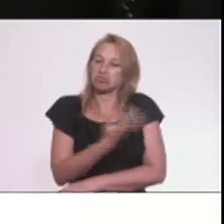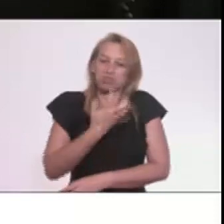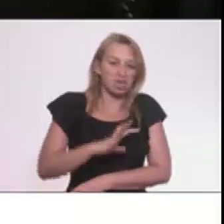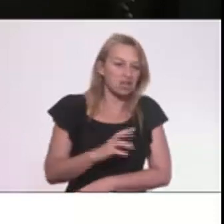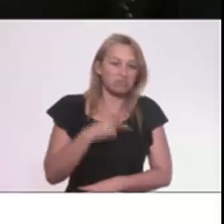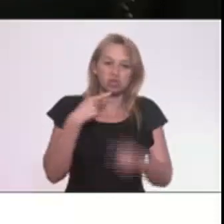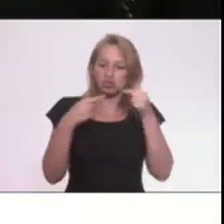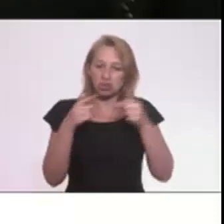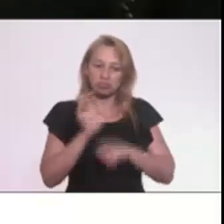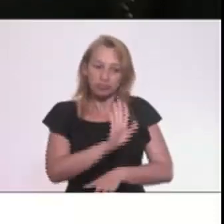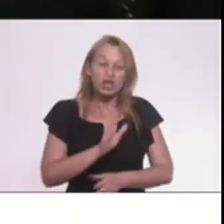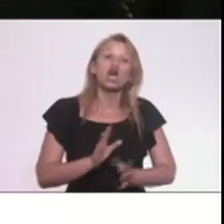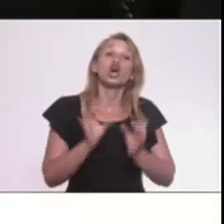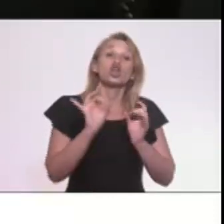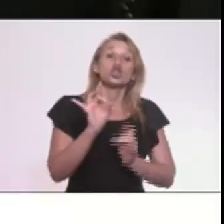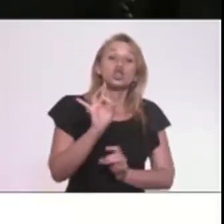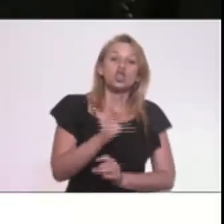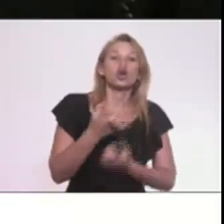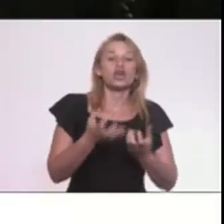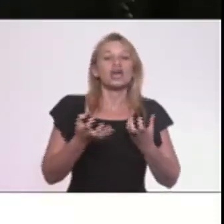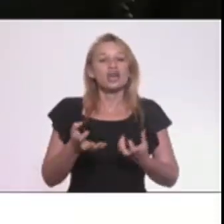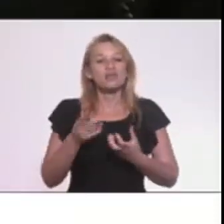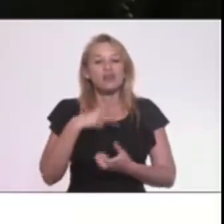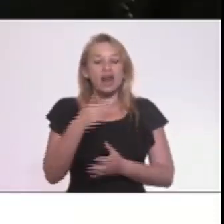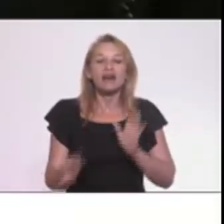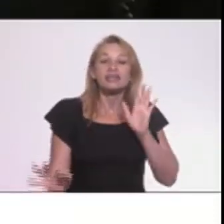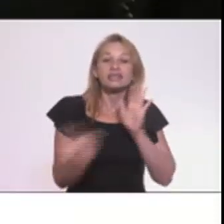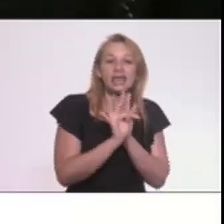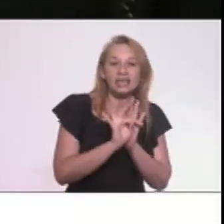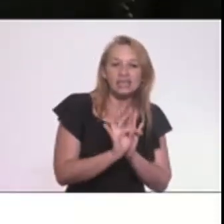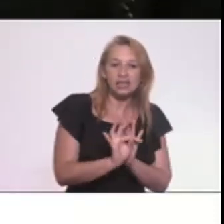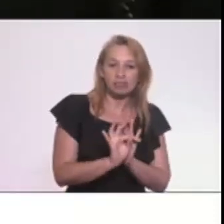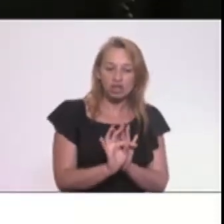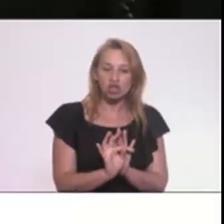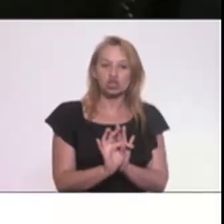discussão. Só quero aqui trazer tecnicamente